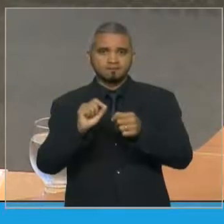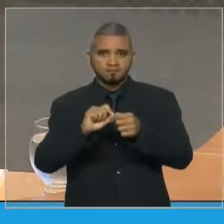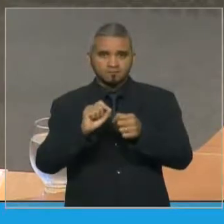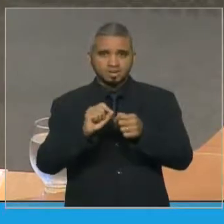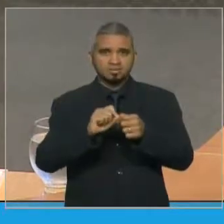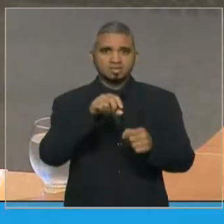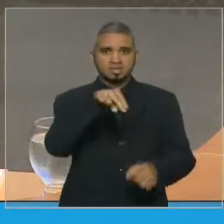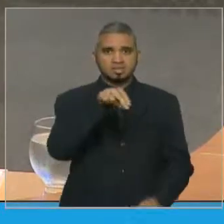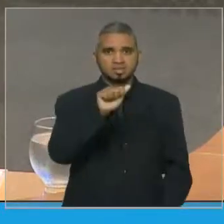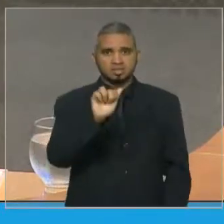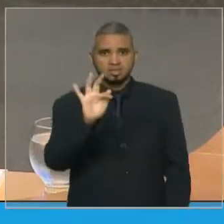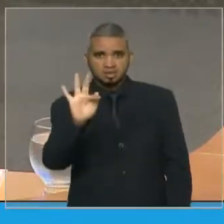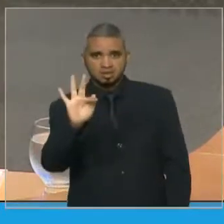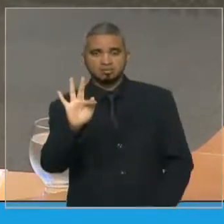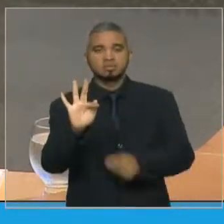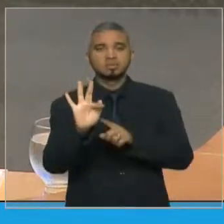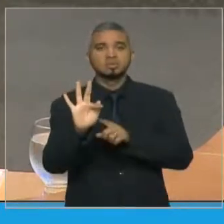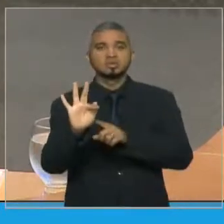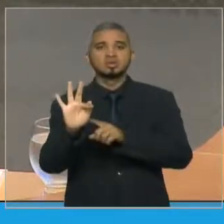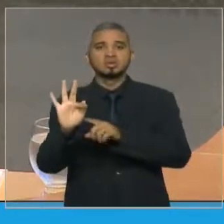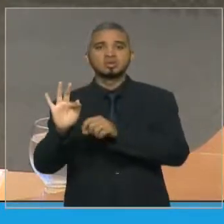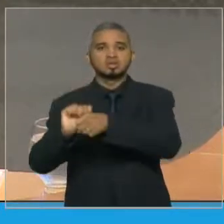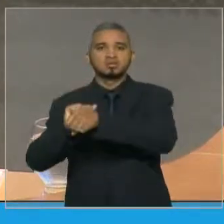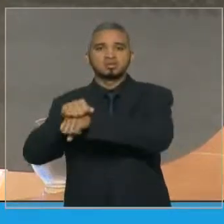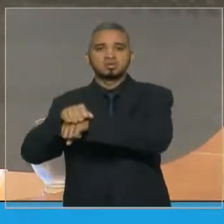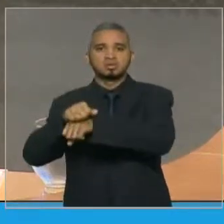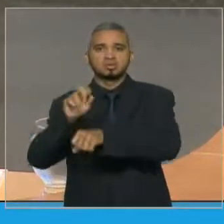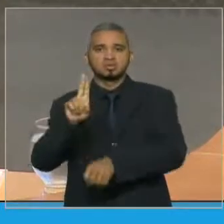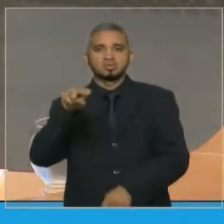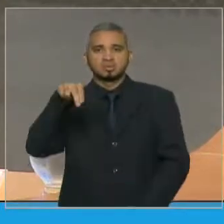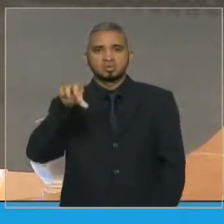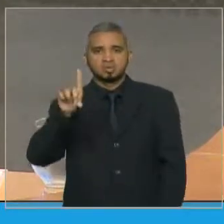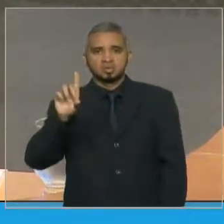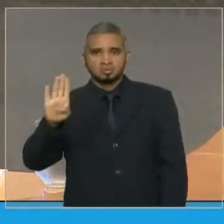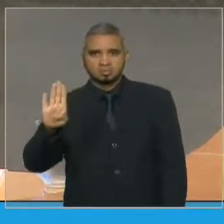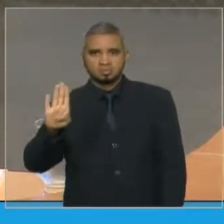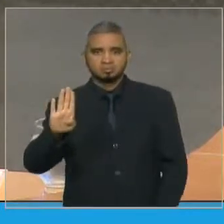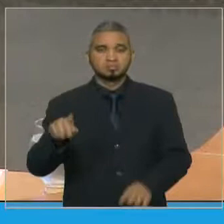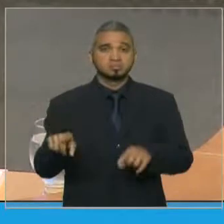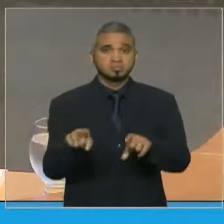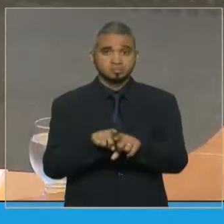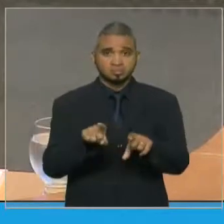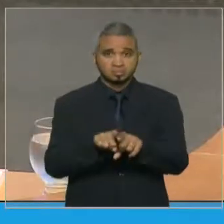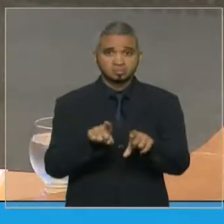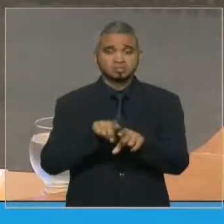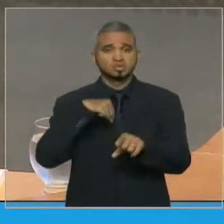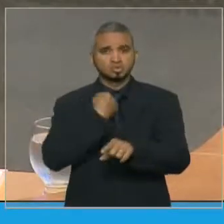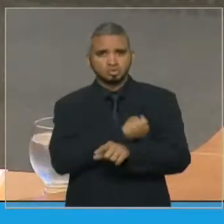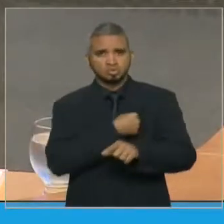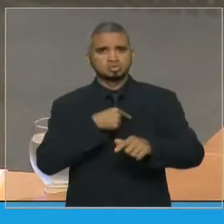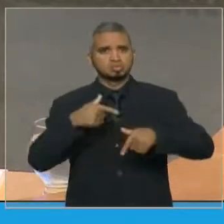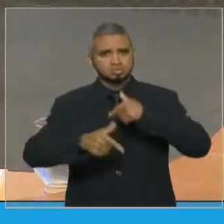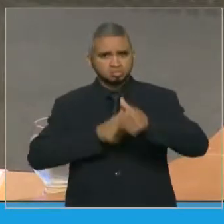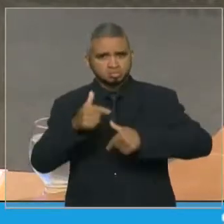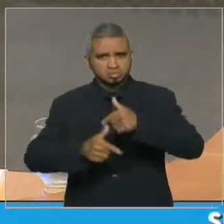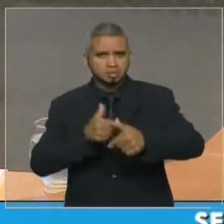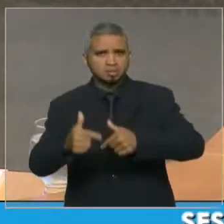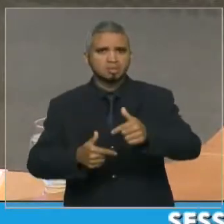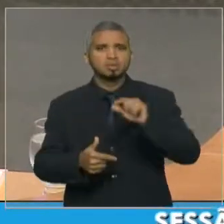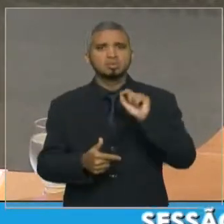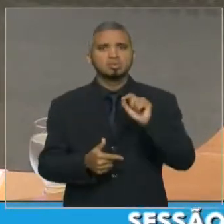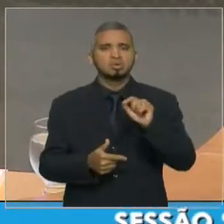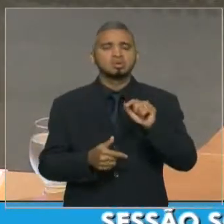UNDB. Não podemos deixar de falar também do nosso trabalho constante no combate ao contrabando,